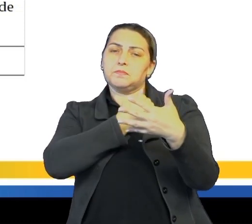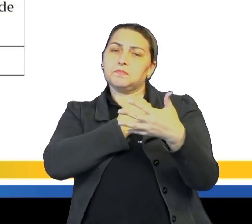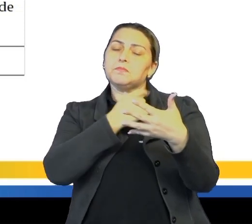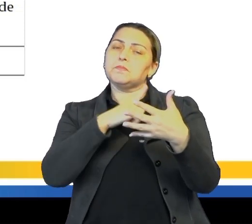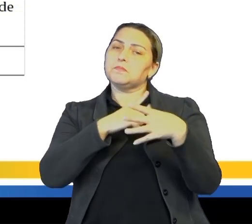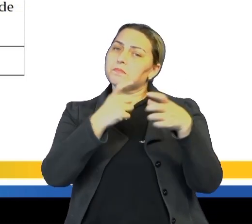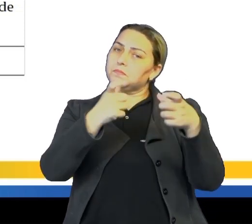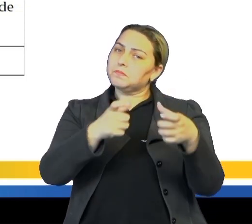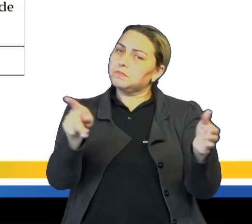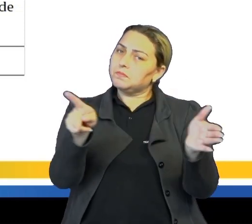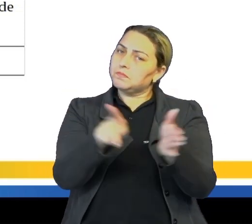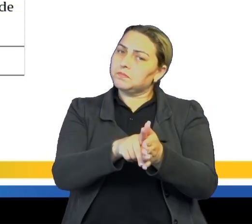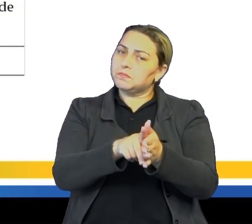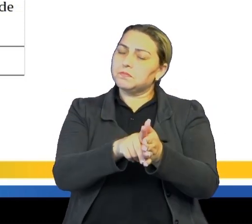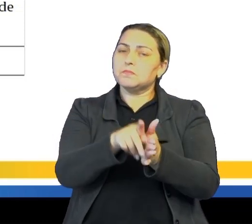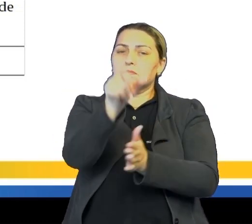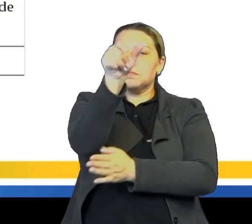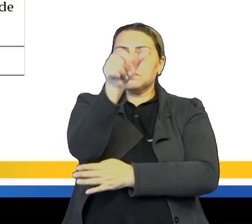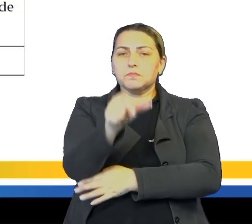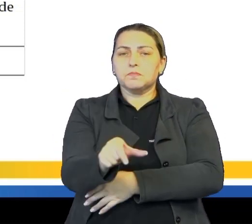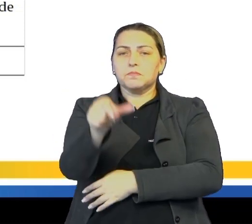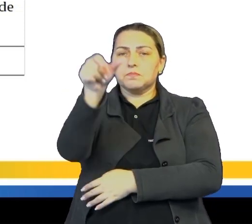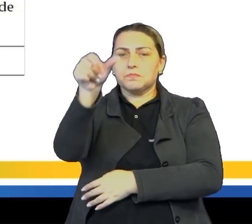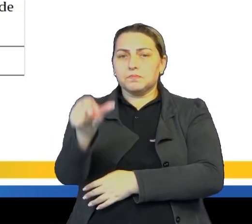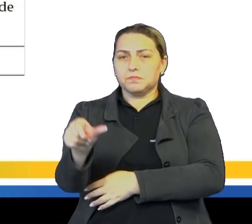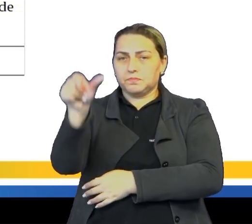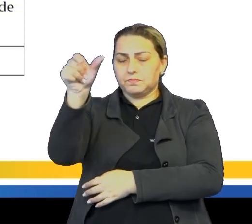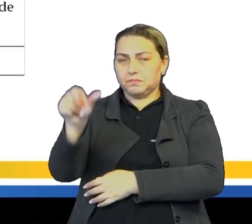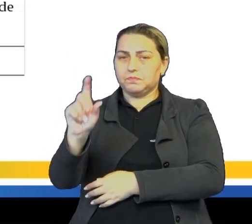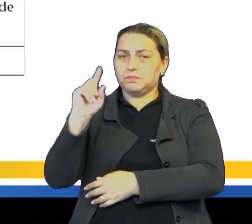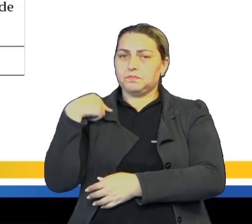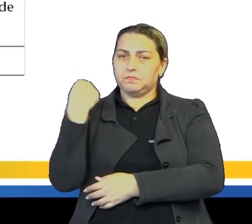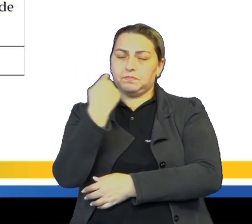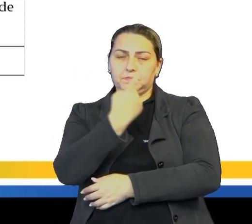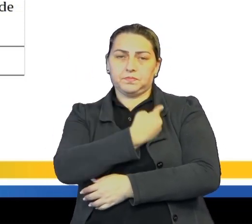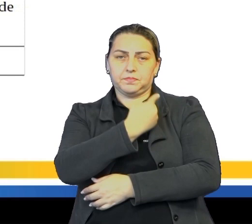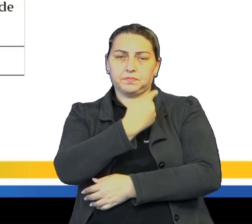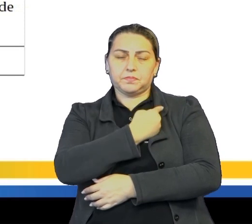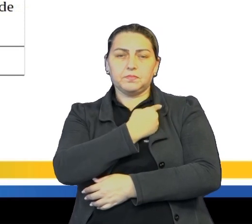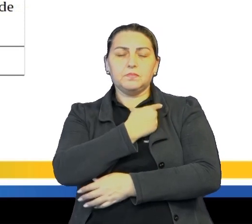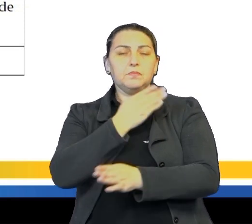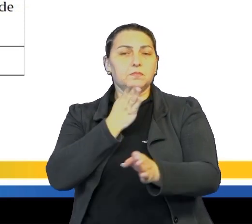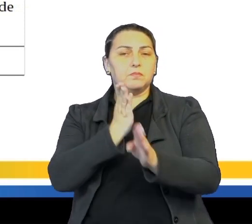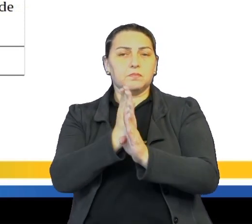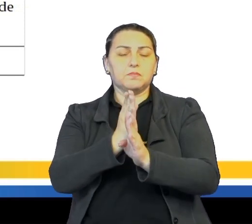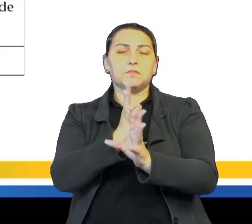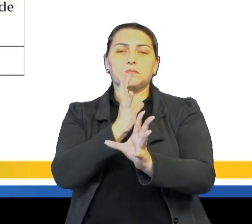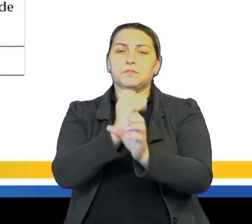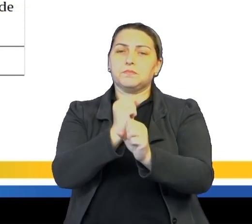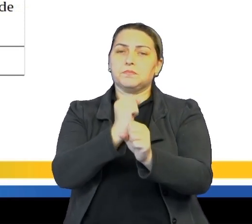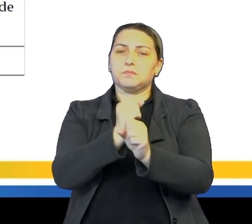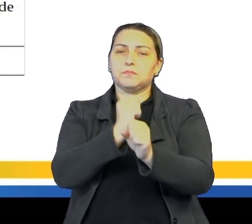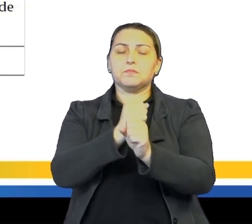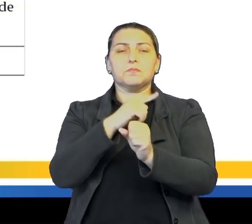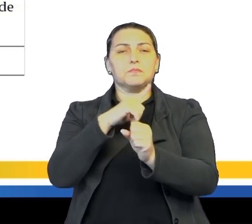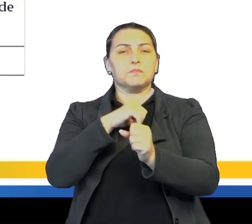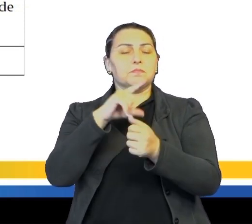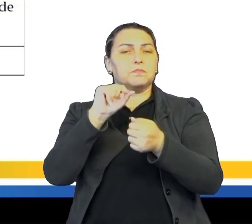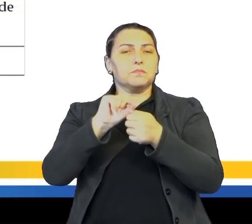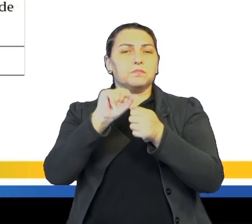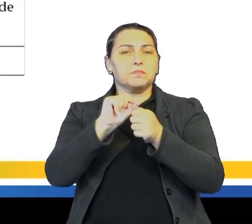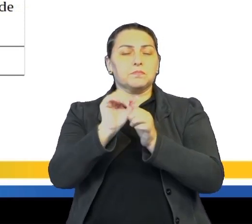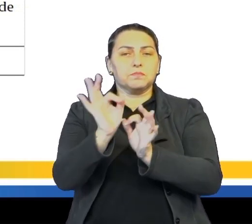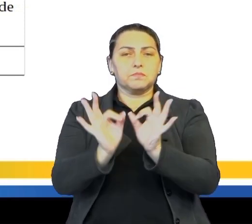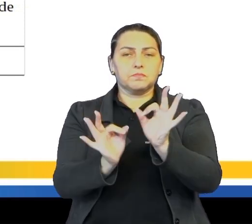ter um lugar em cada casinha dessas para nós determinarmos essa soma que nós temos que fazer